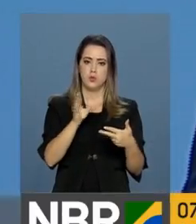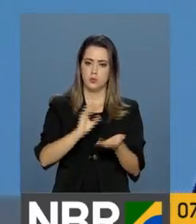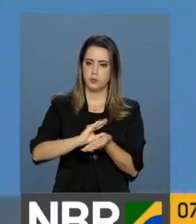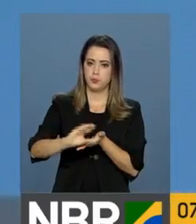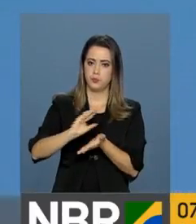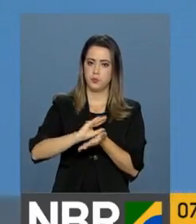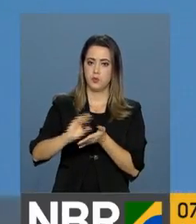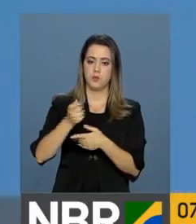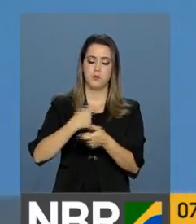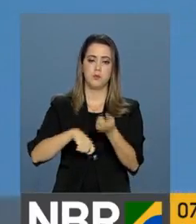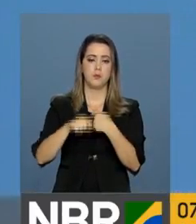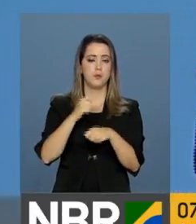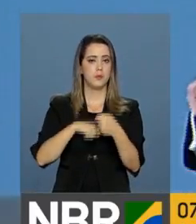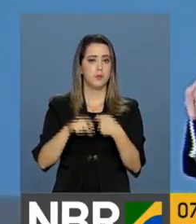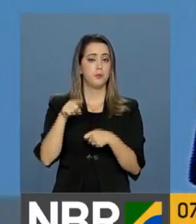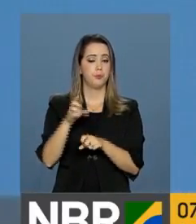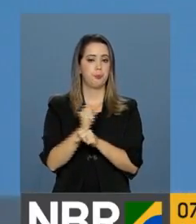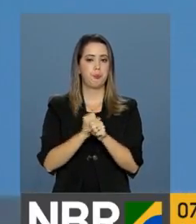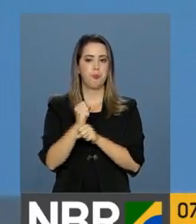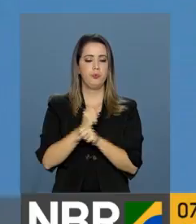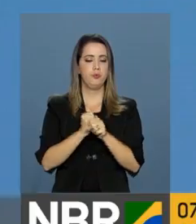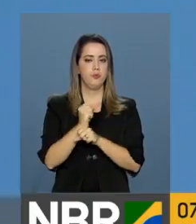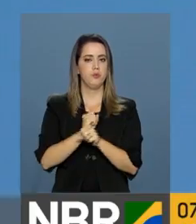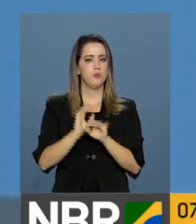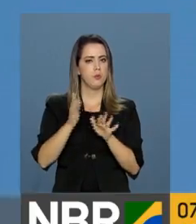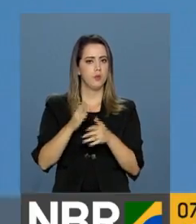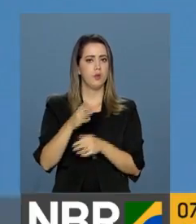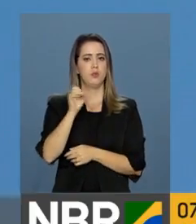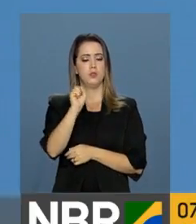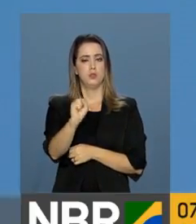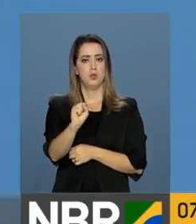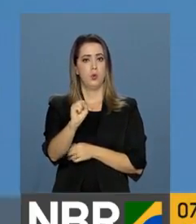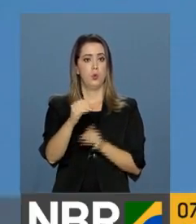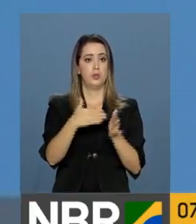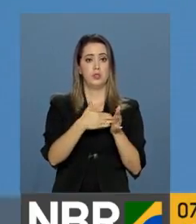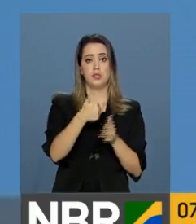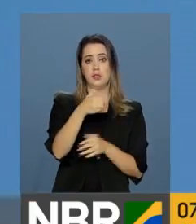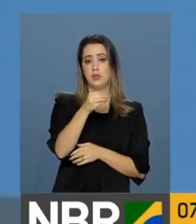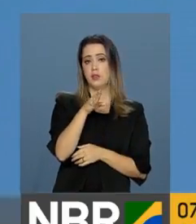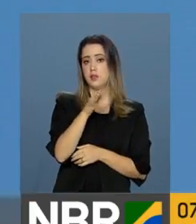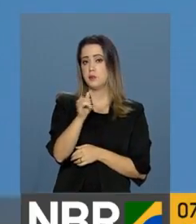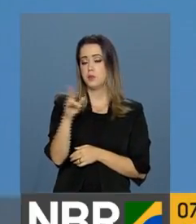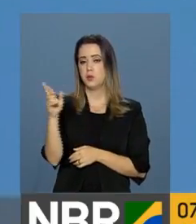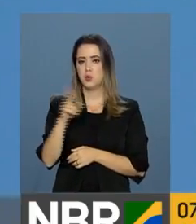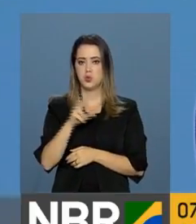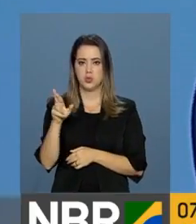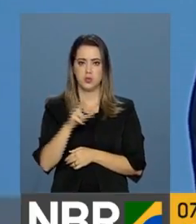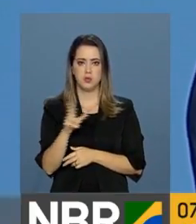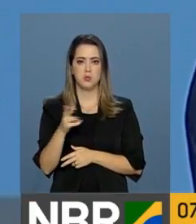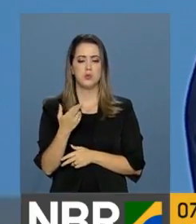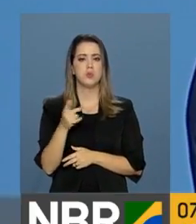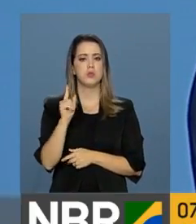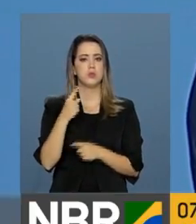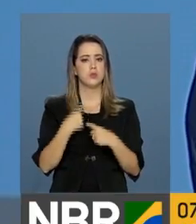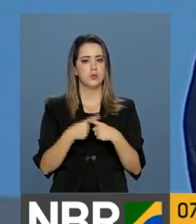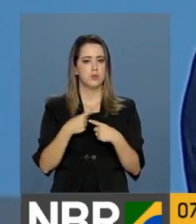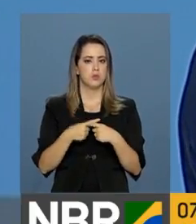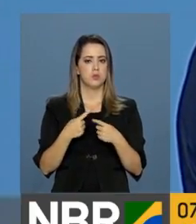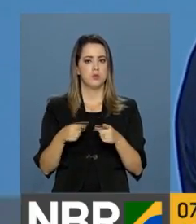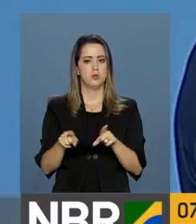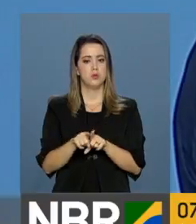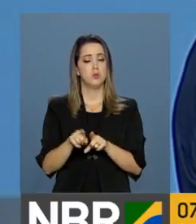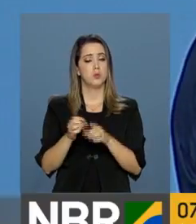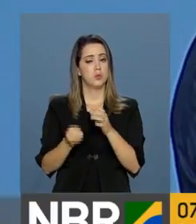na economia neste ano ainda cerca de 8 a 10 bilhões de reais fruto precisamente